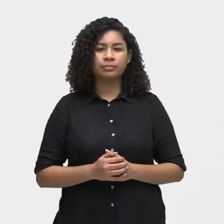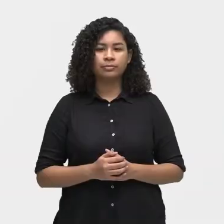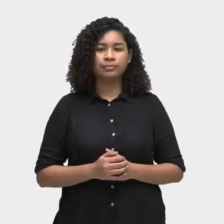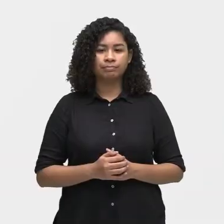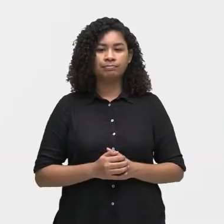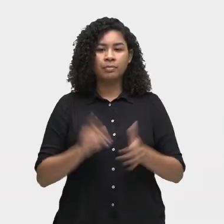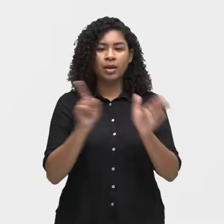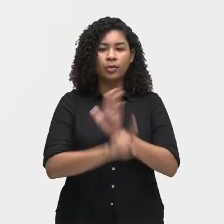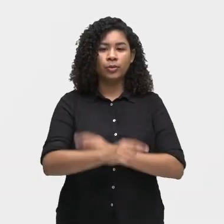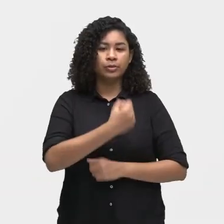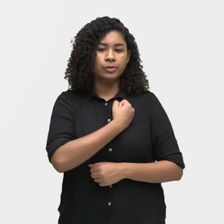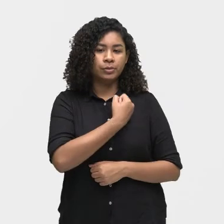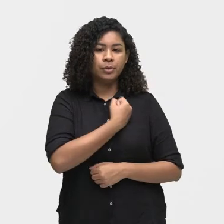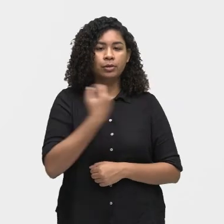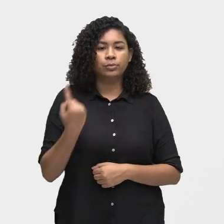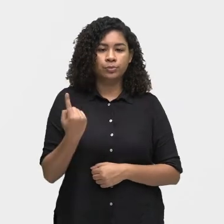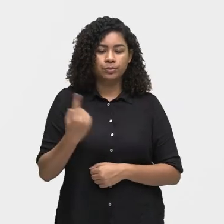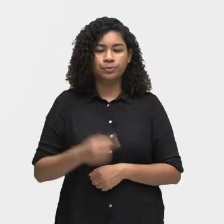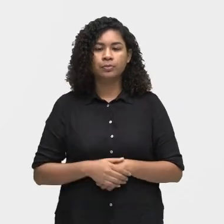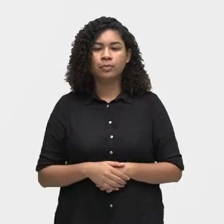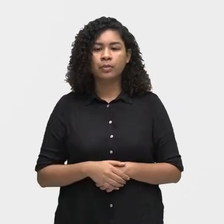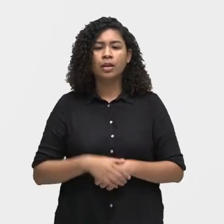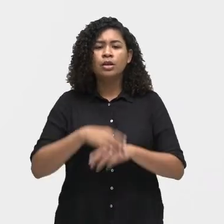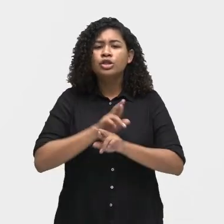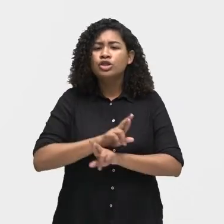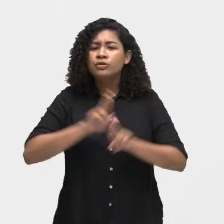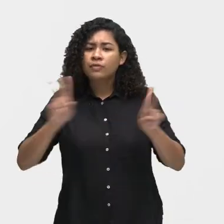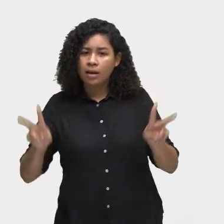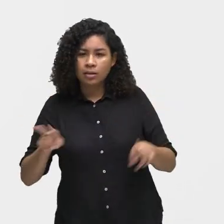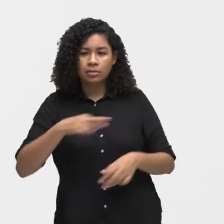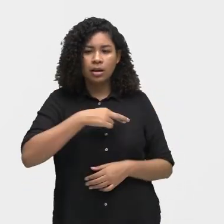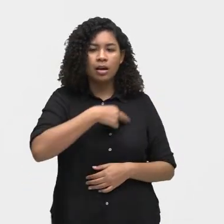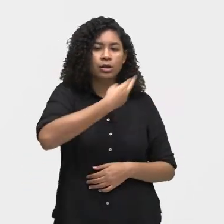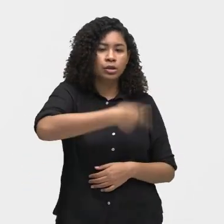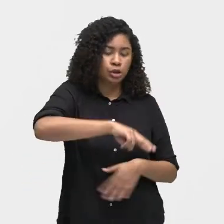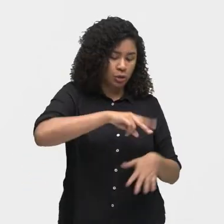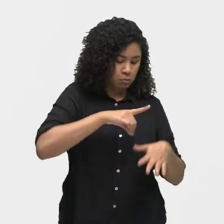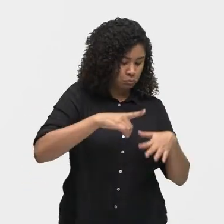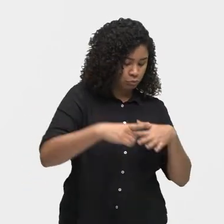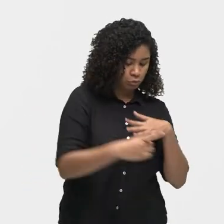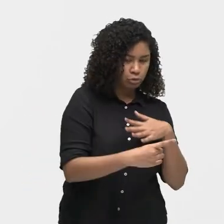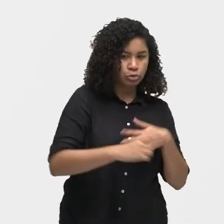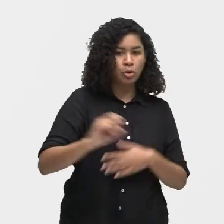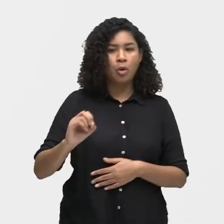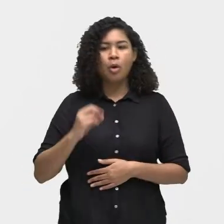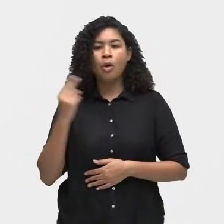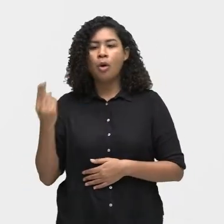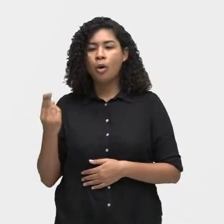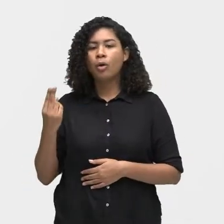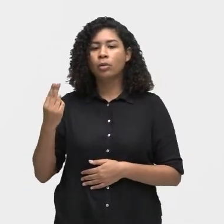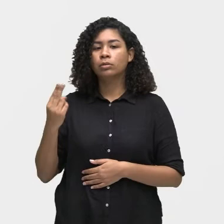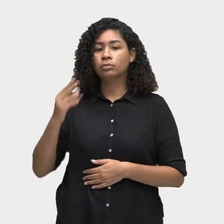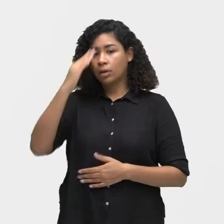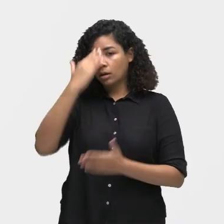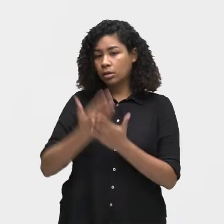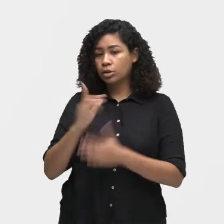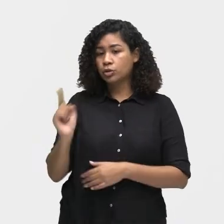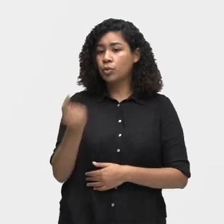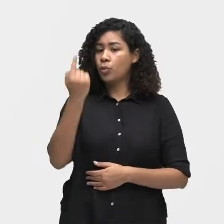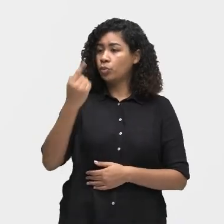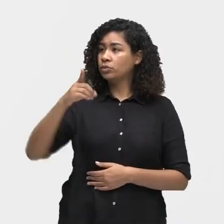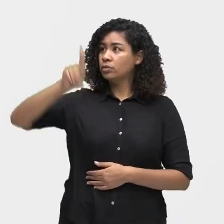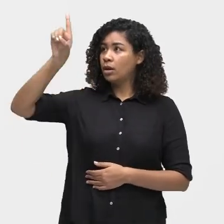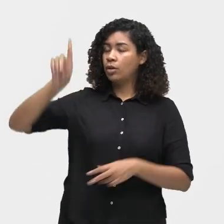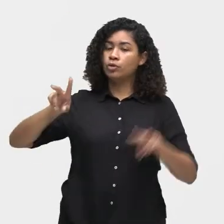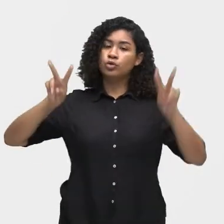Questão 1. Qual é a diferença entre as religiões politeístas e monoteístas em relação ao bem e o